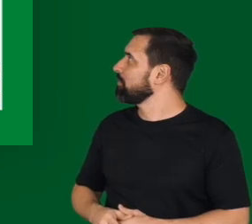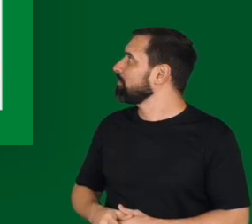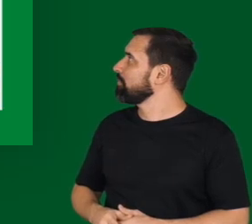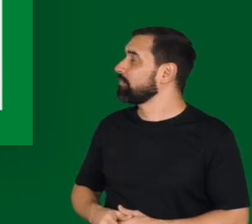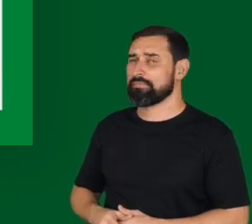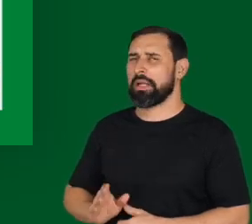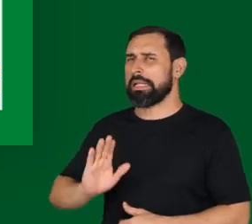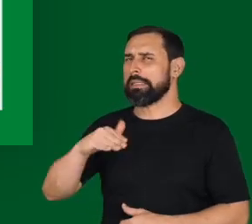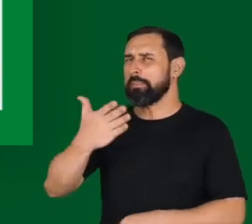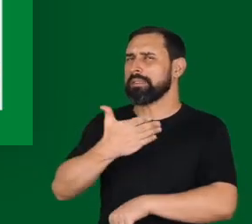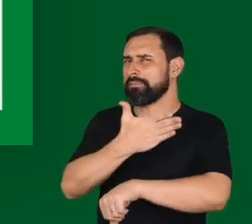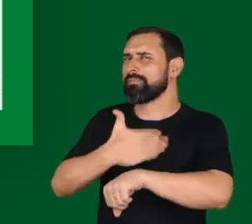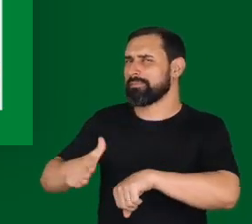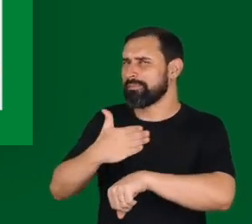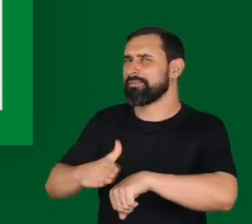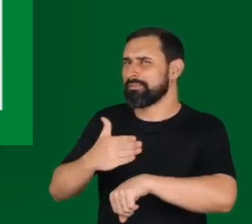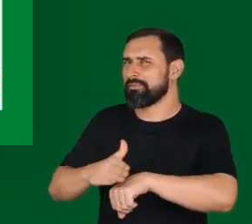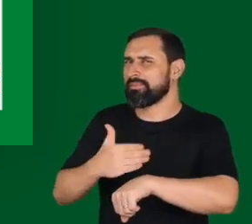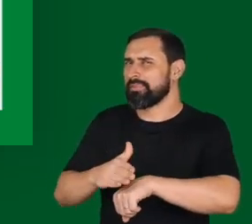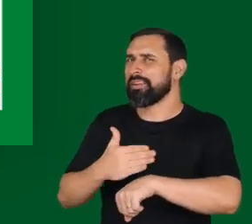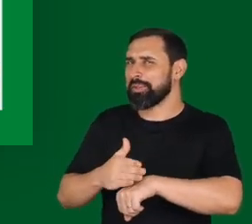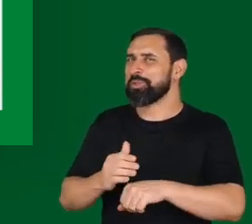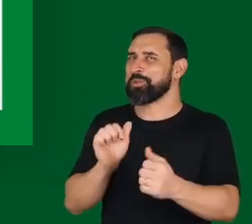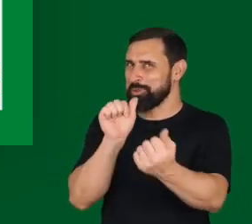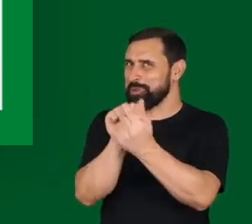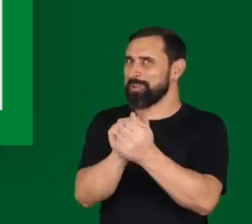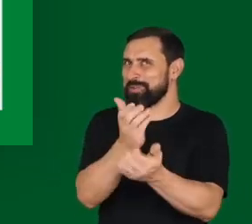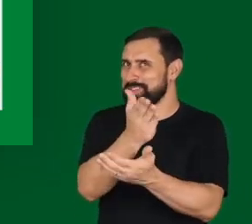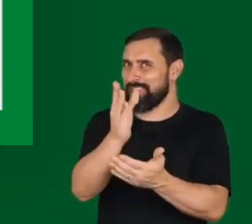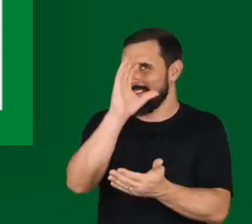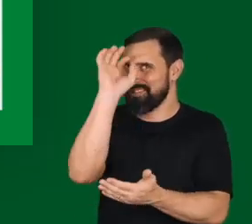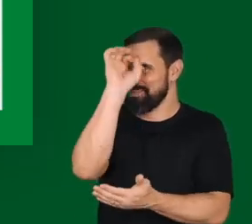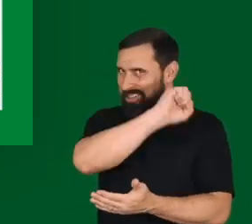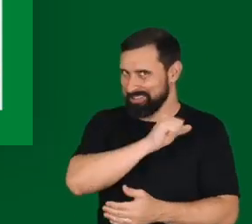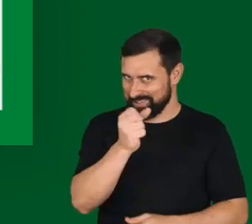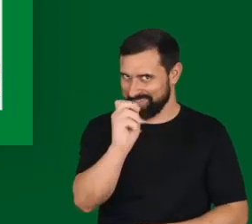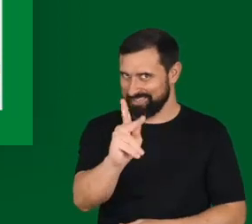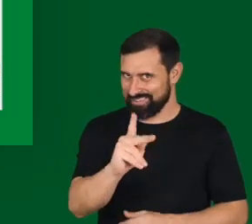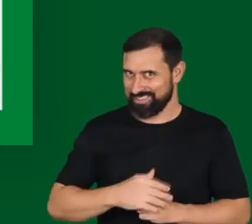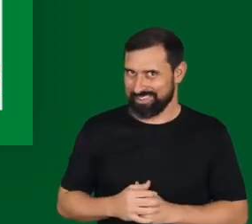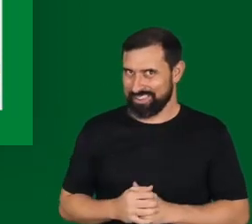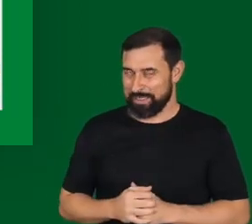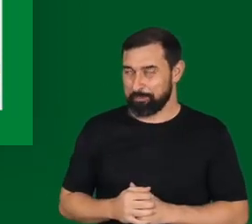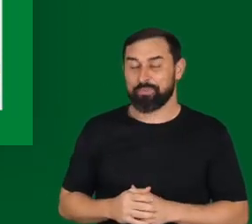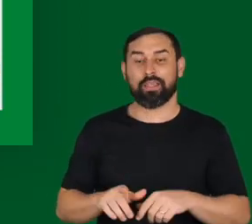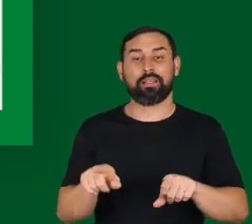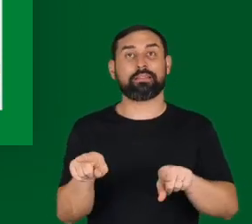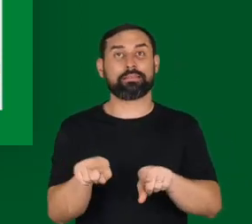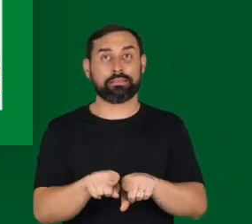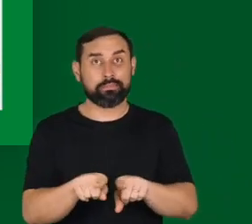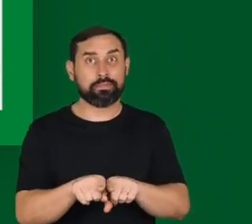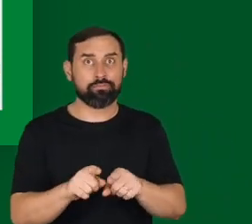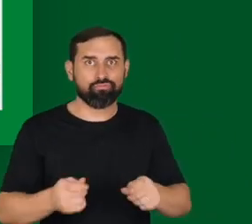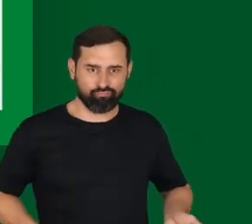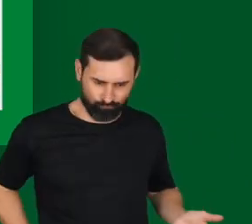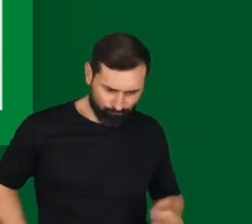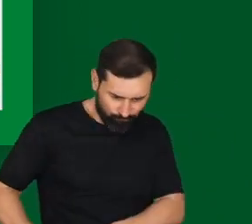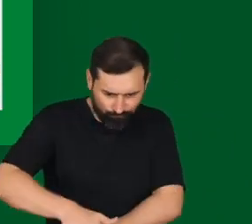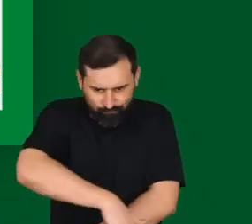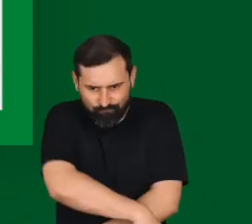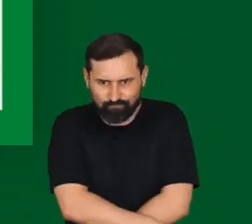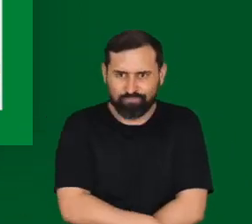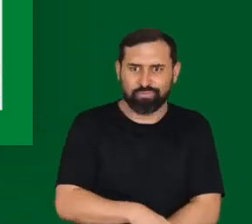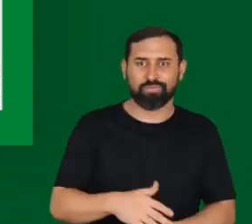com o lençol. Na prática, a gente também vai fazer essa prática aqui com vocês, tá? E